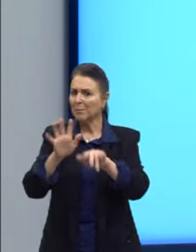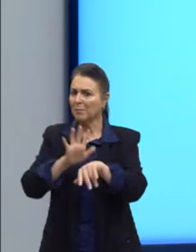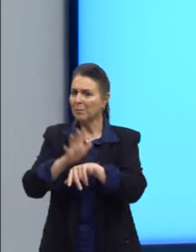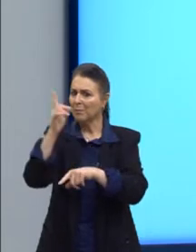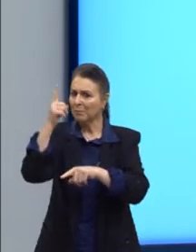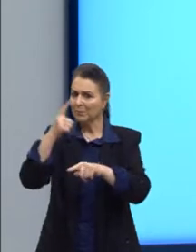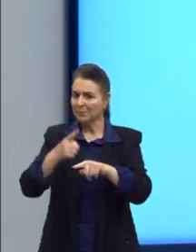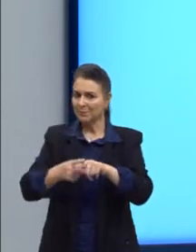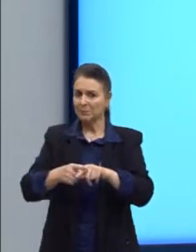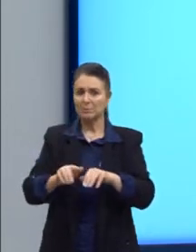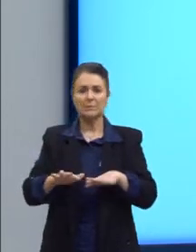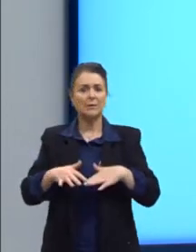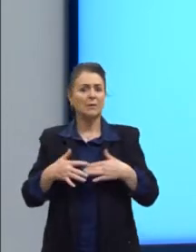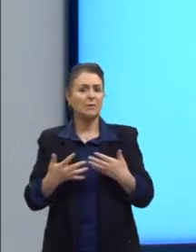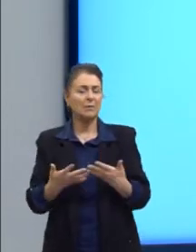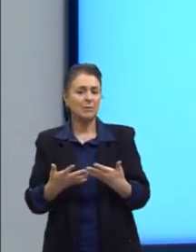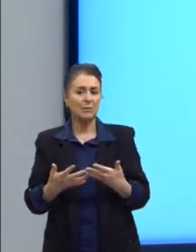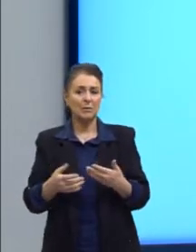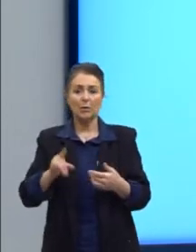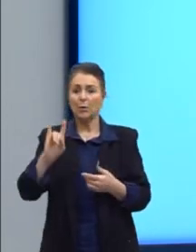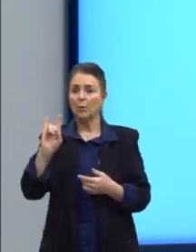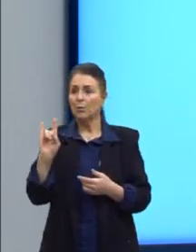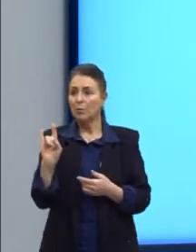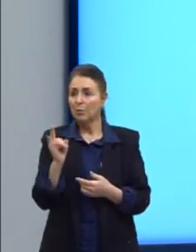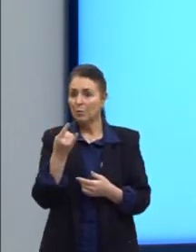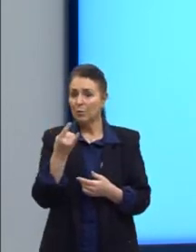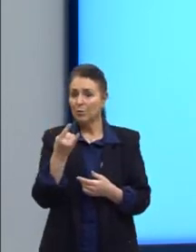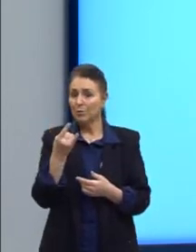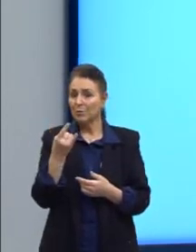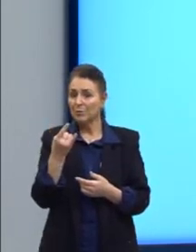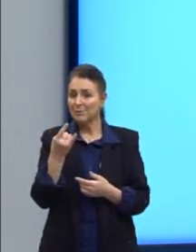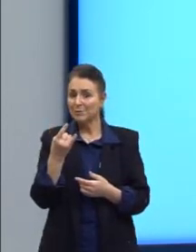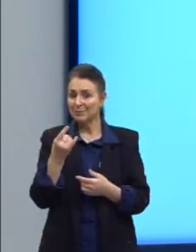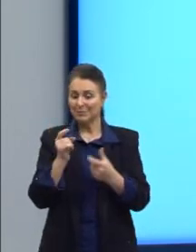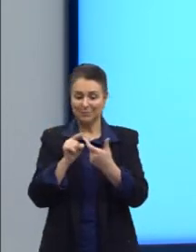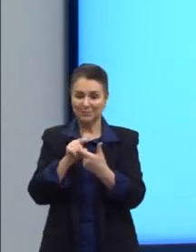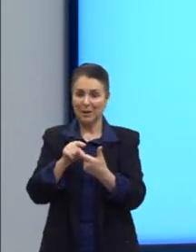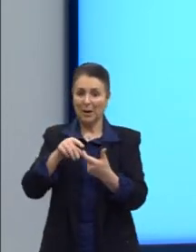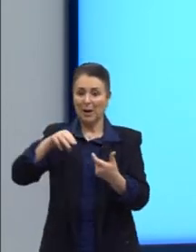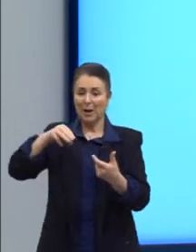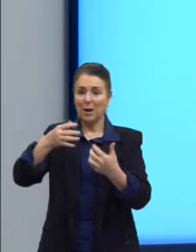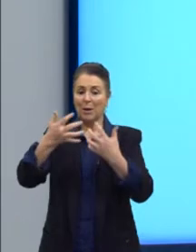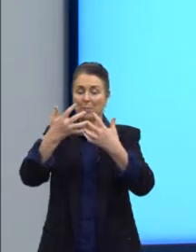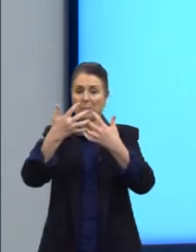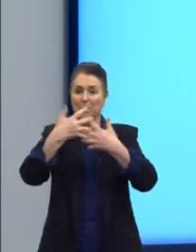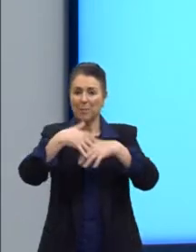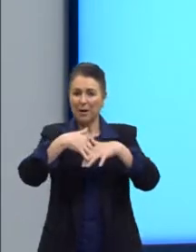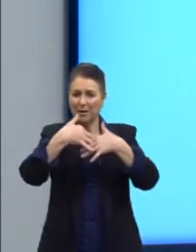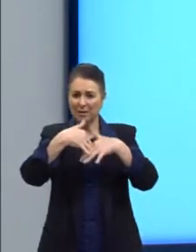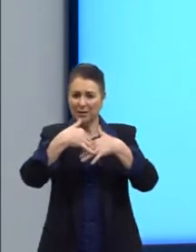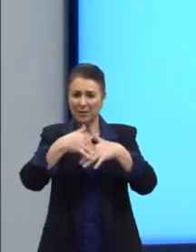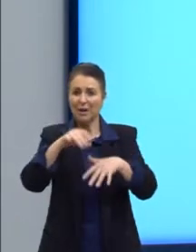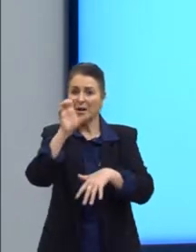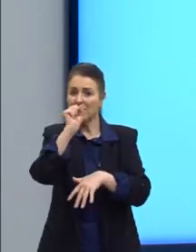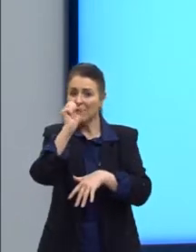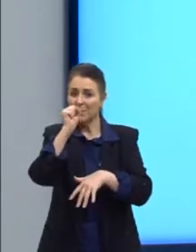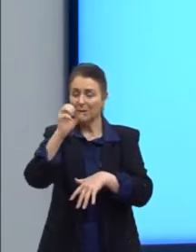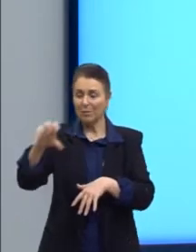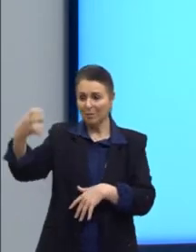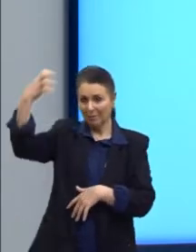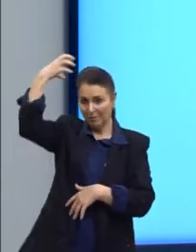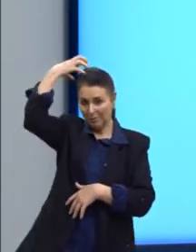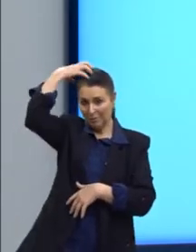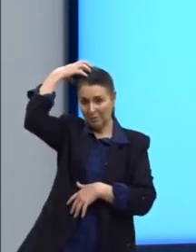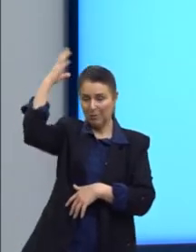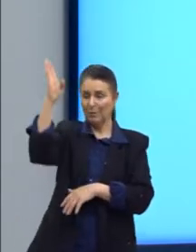quais são elas último última máquina sábado príncipe